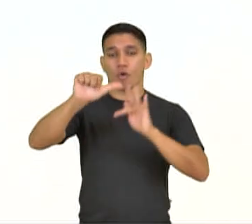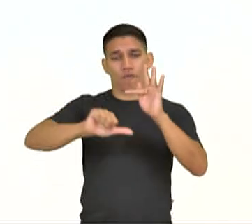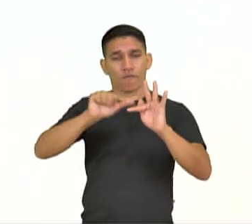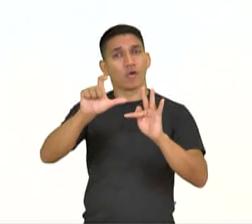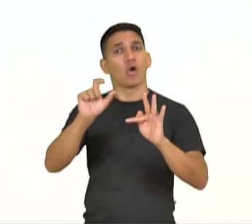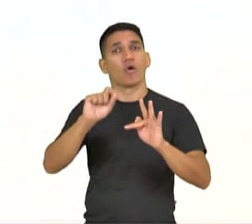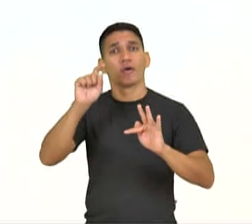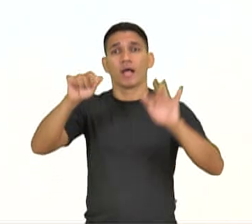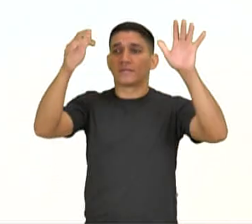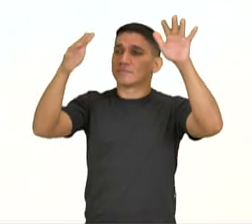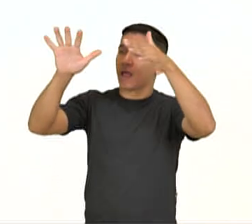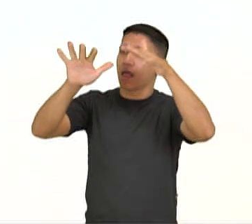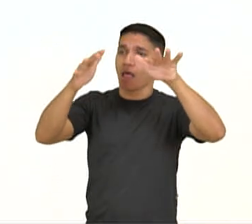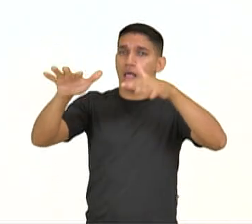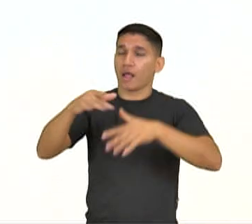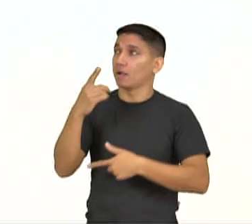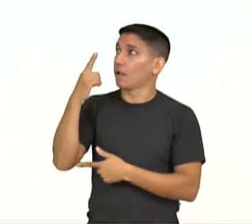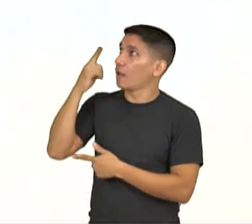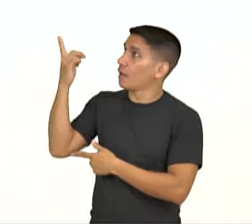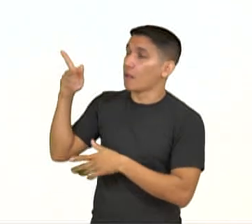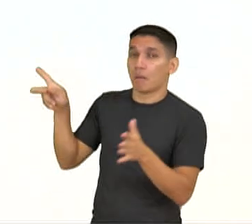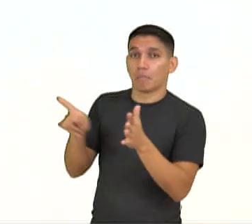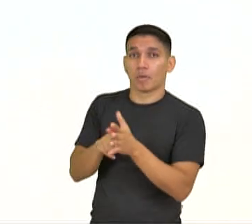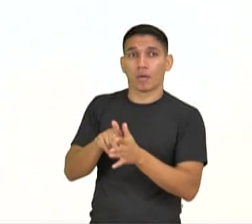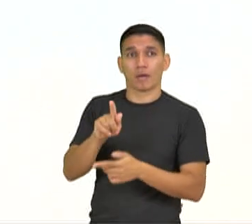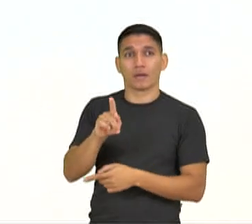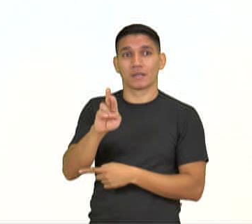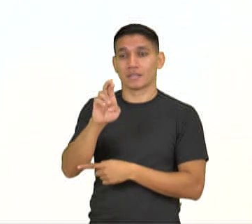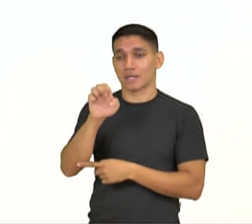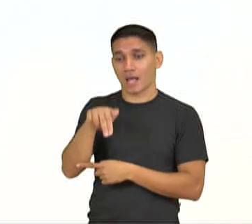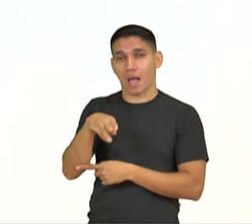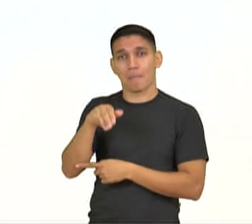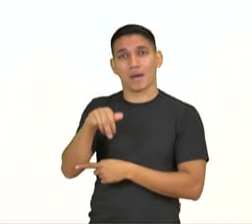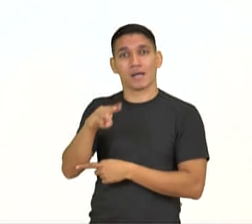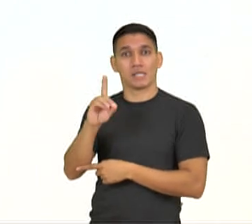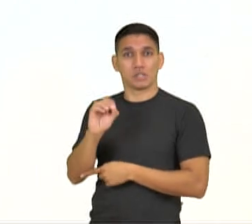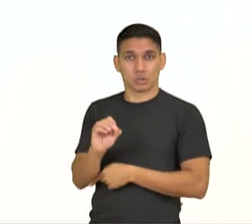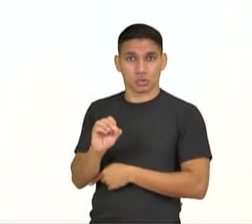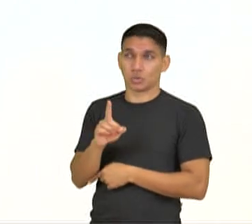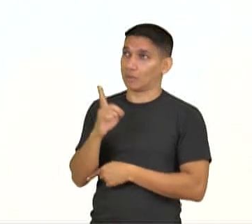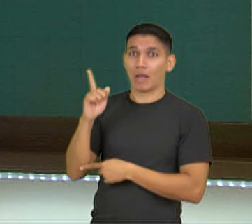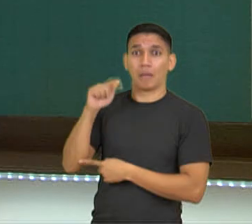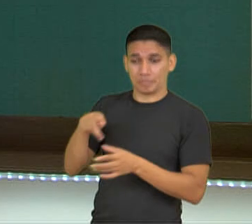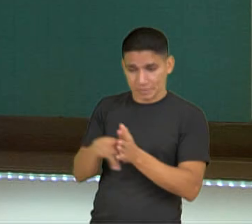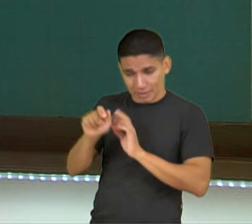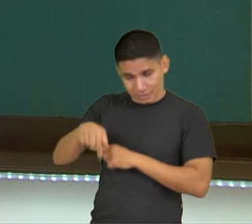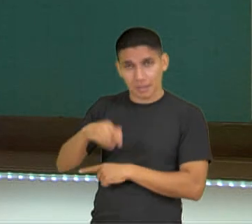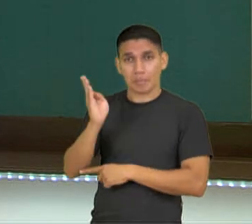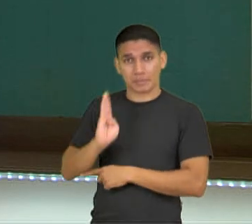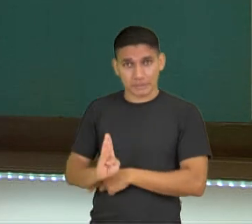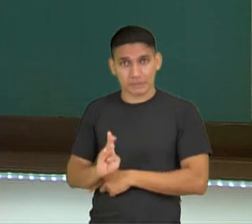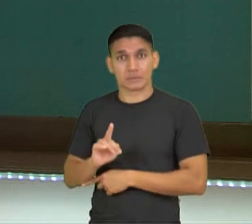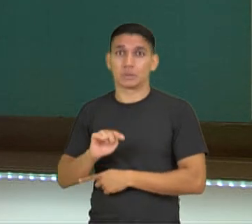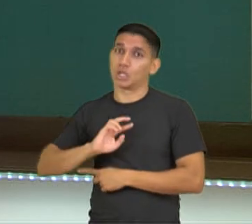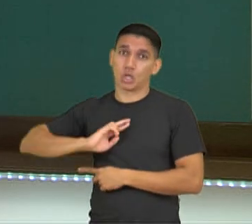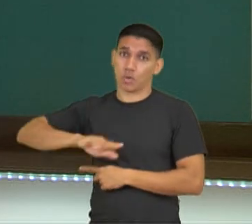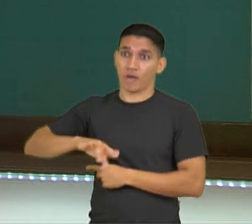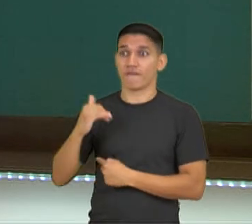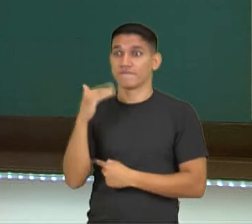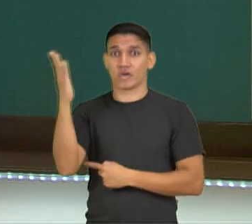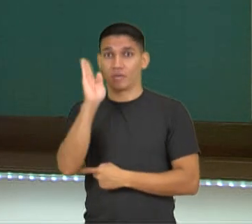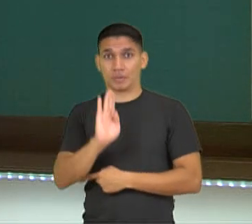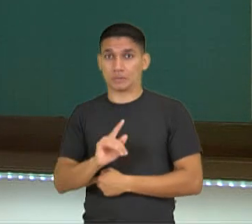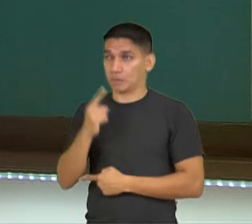neve. Essa imagem aqui é de Gramado, ó, como eles escreveram, né? Neve em Gramado. É aqui no Brasil mesmo, tá? Não é fora do